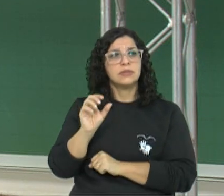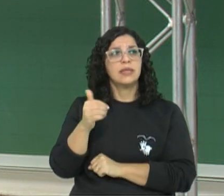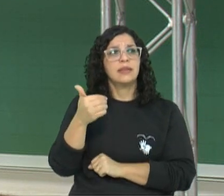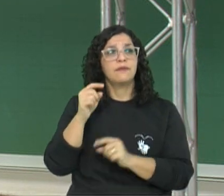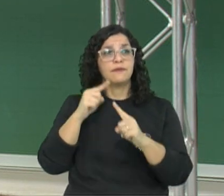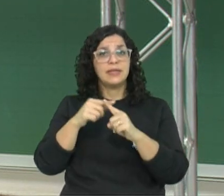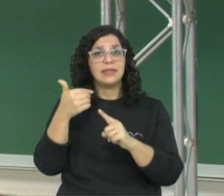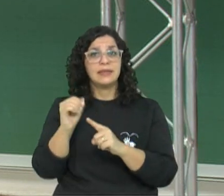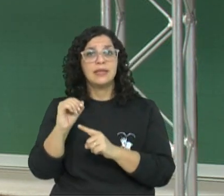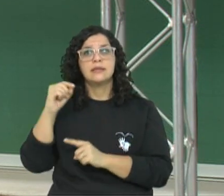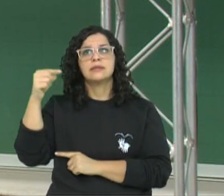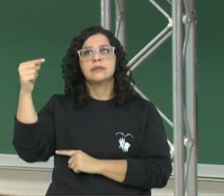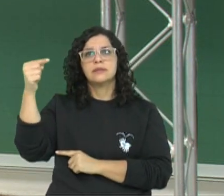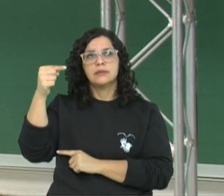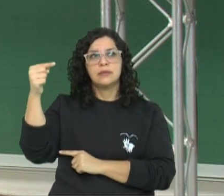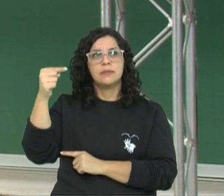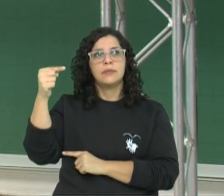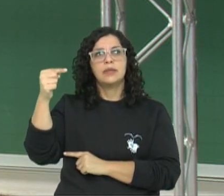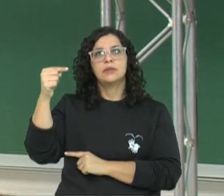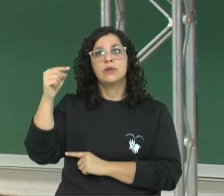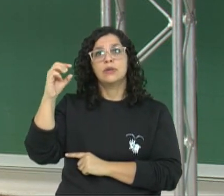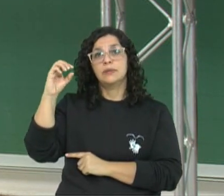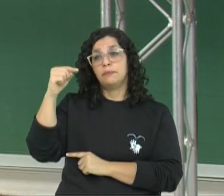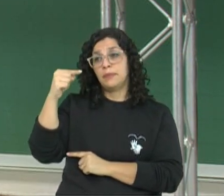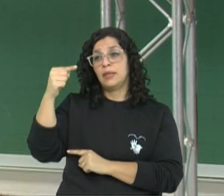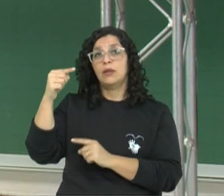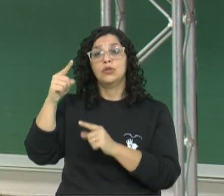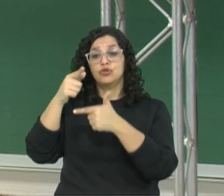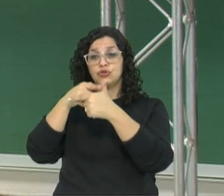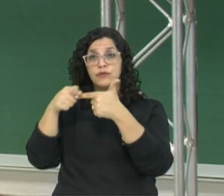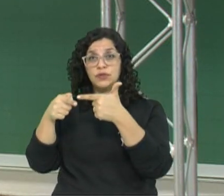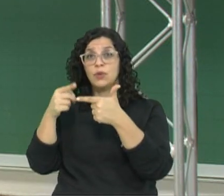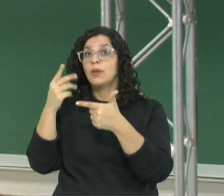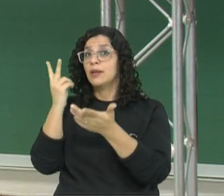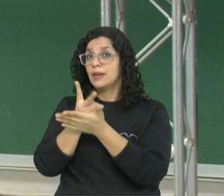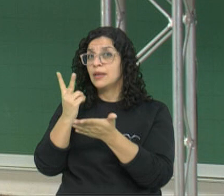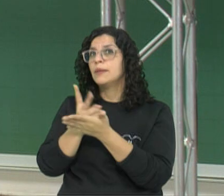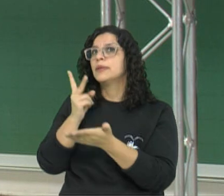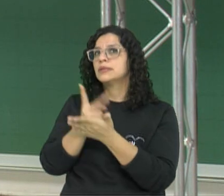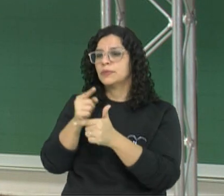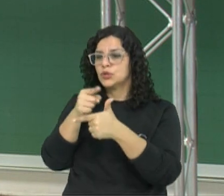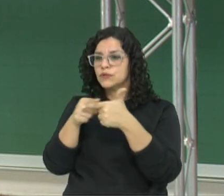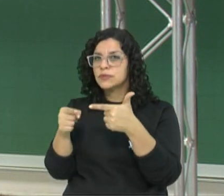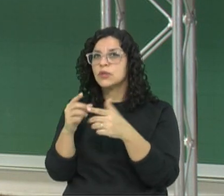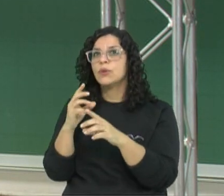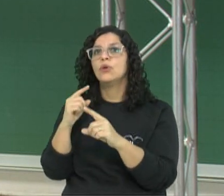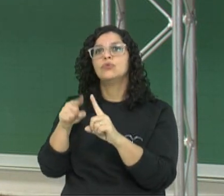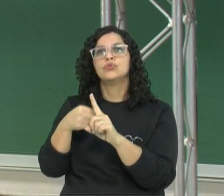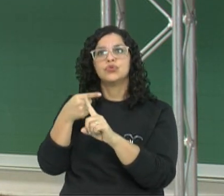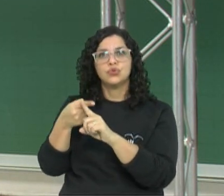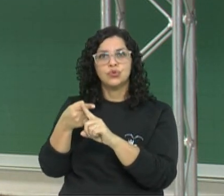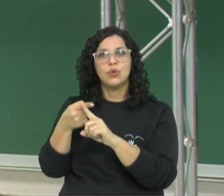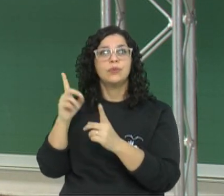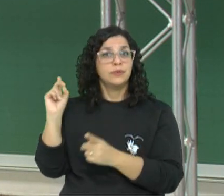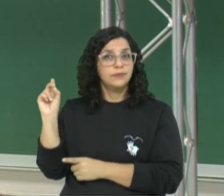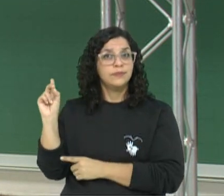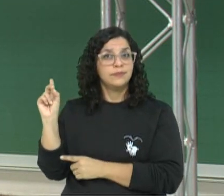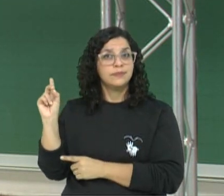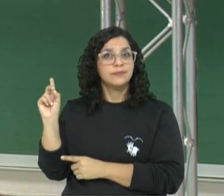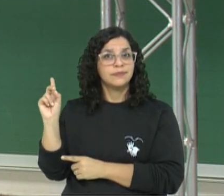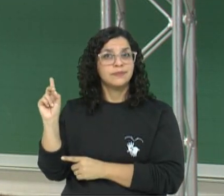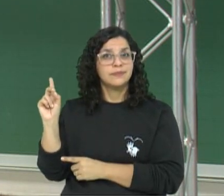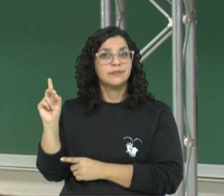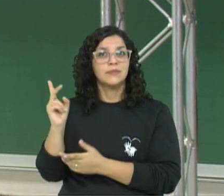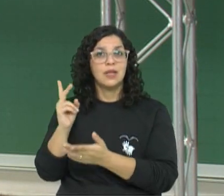vezes 10. O que eu faço aqui na divisão? Lembre-se que na divisãozinha eu vou fazer o seguinte: divisão de potência,